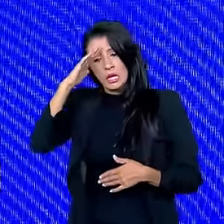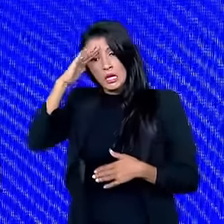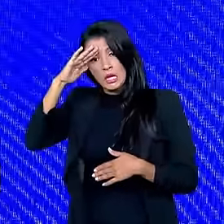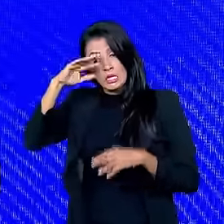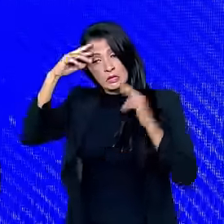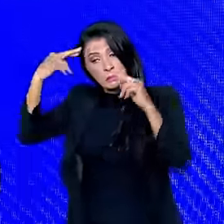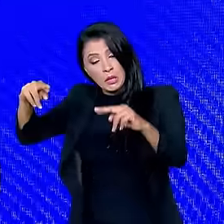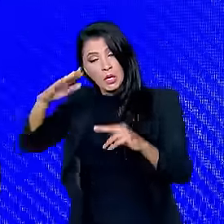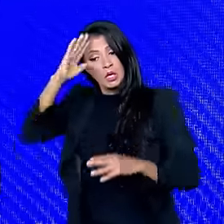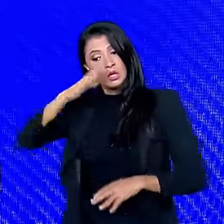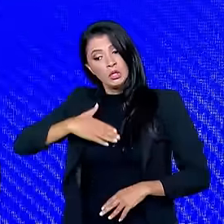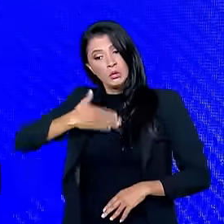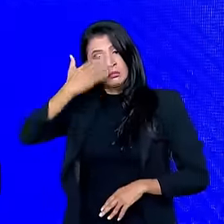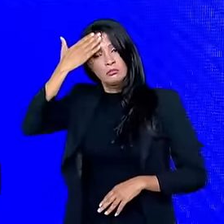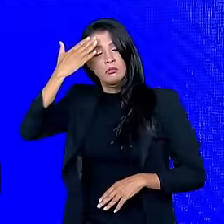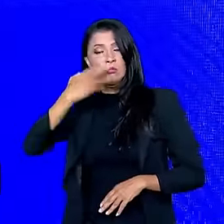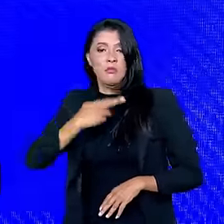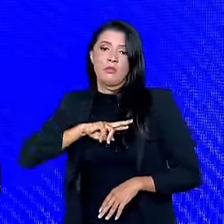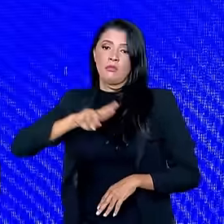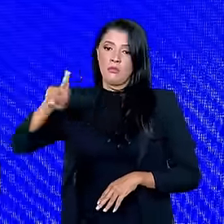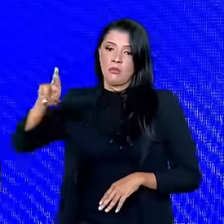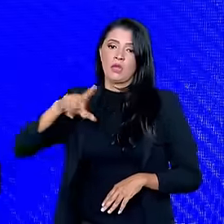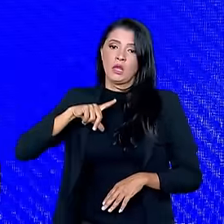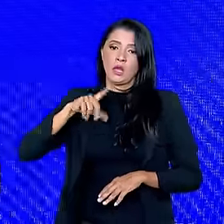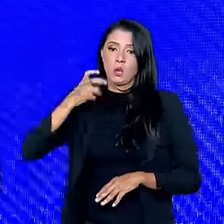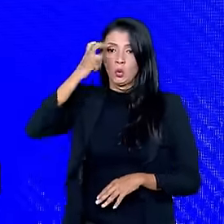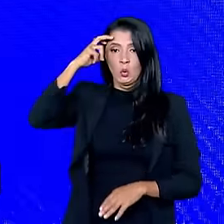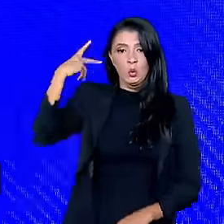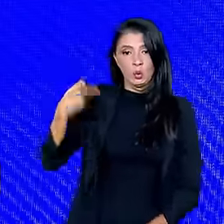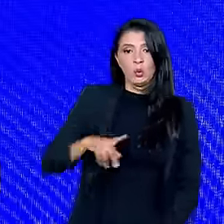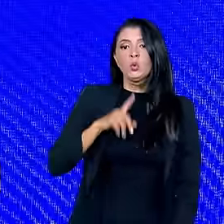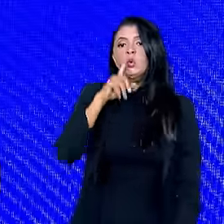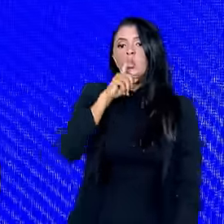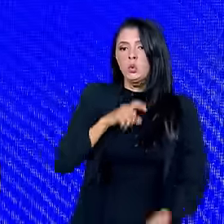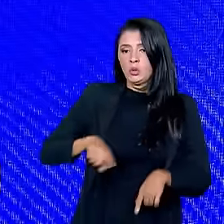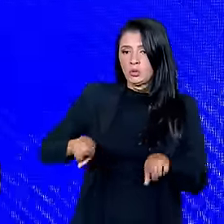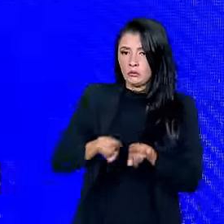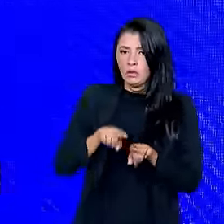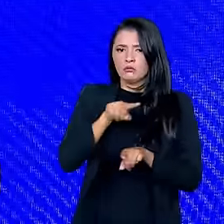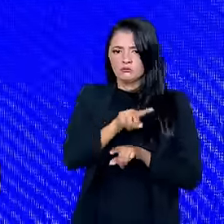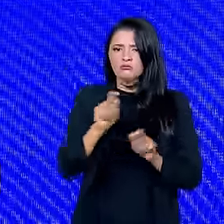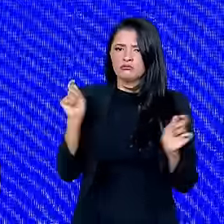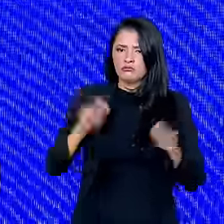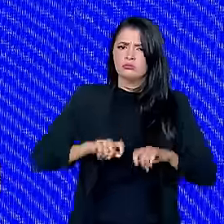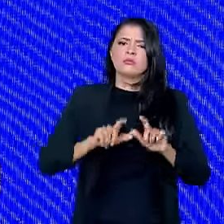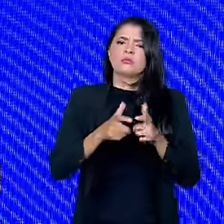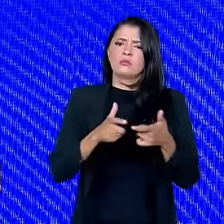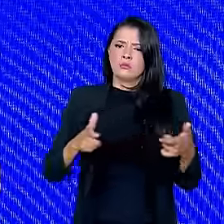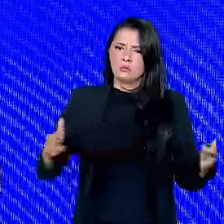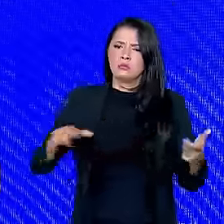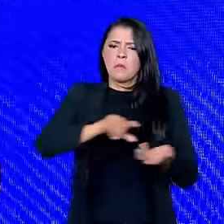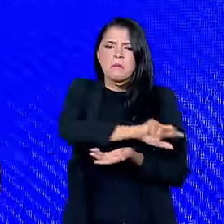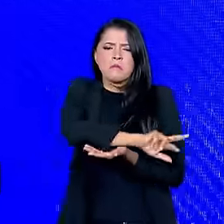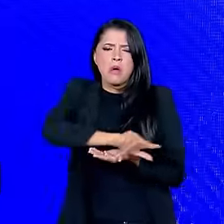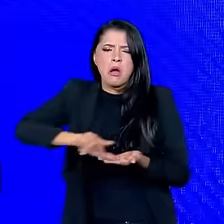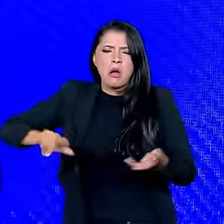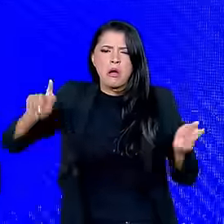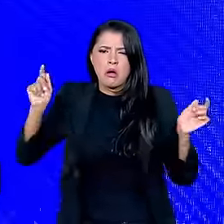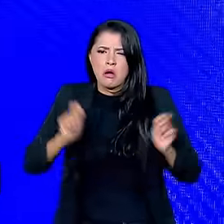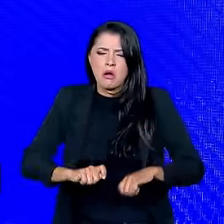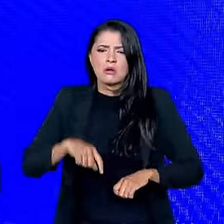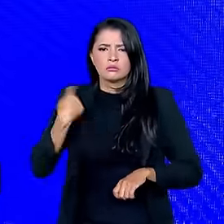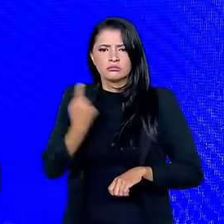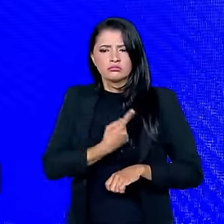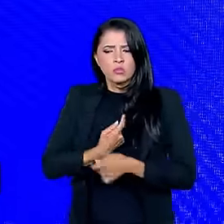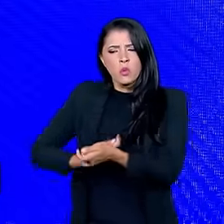pela cultura catariana. Há amplo espaço para ampliação e diversificação da nossa